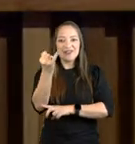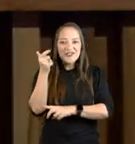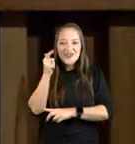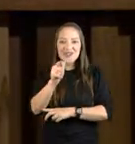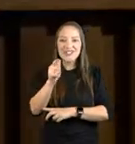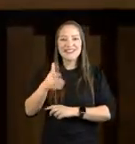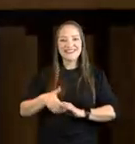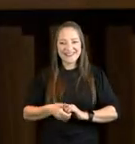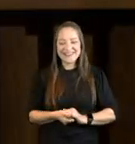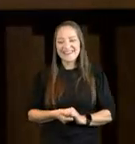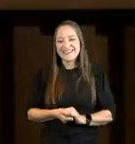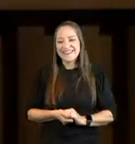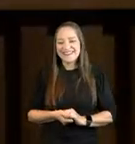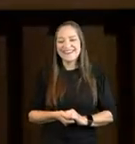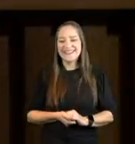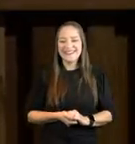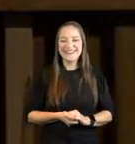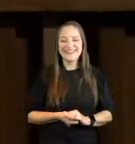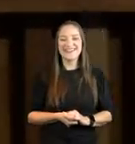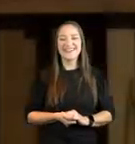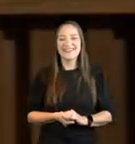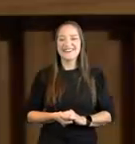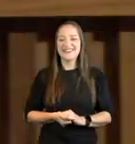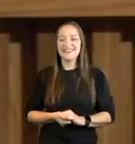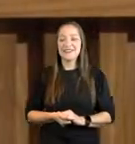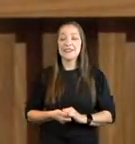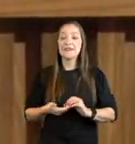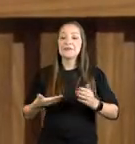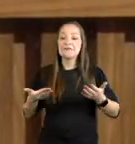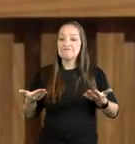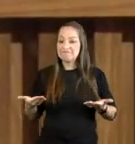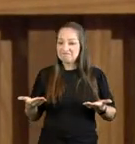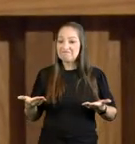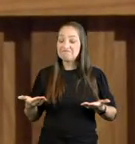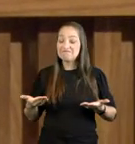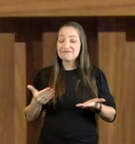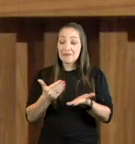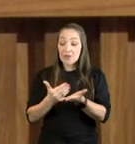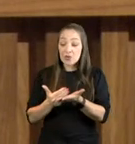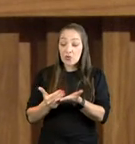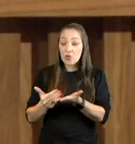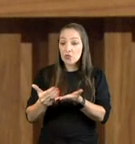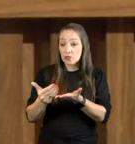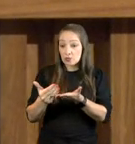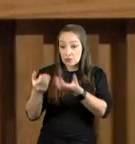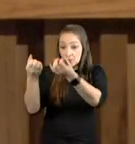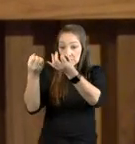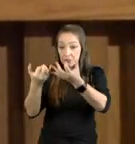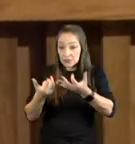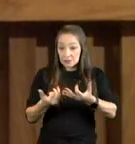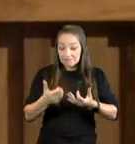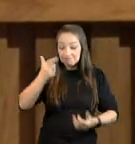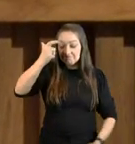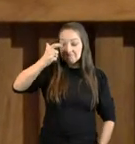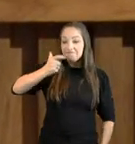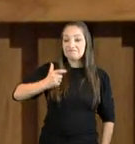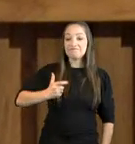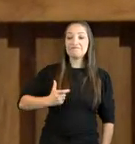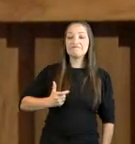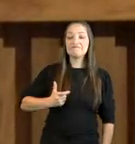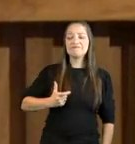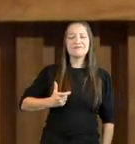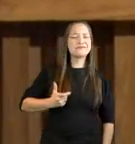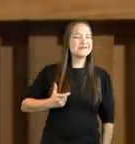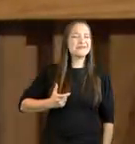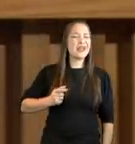mundo. Então, eu começo falando um pouco sobre mim. Quem que é o